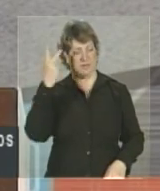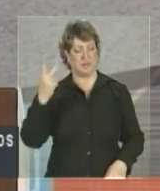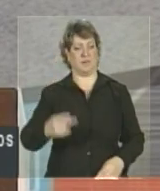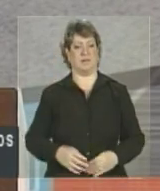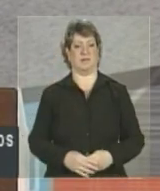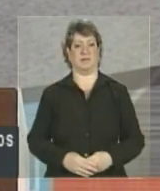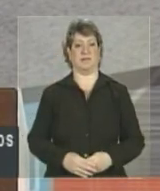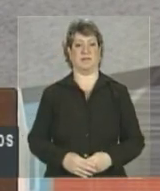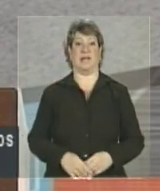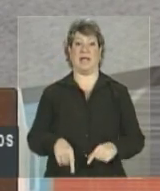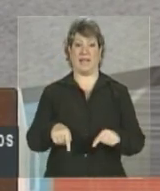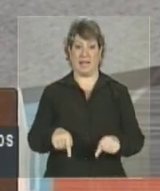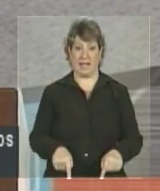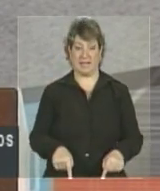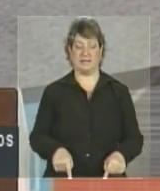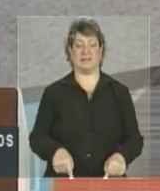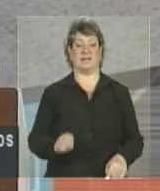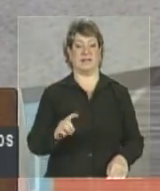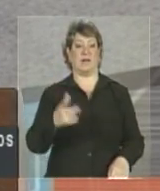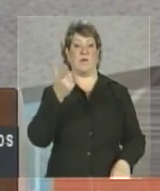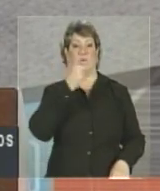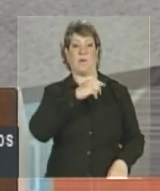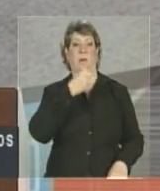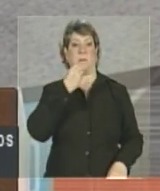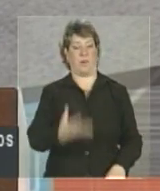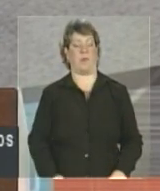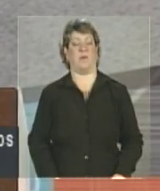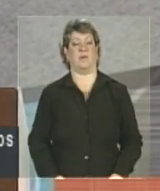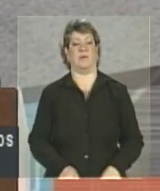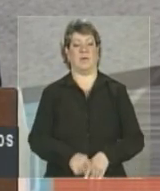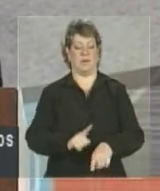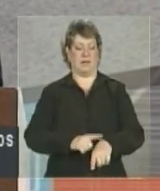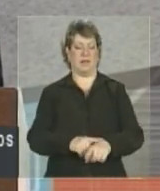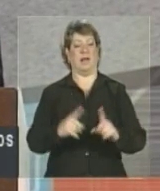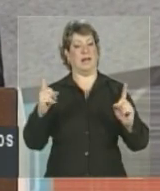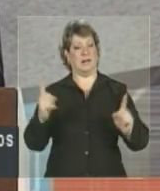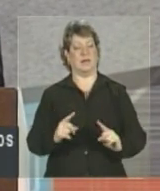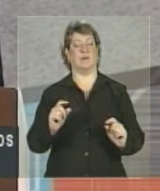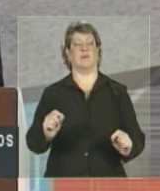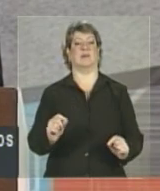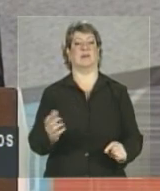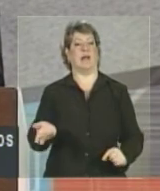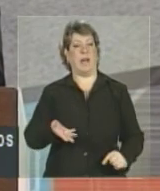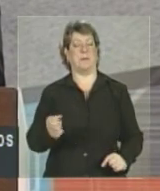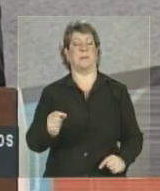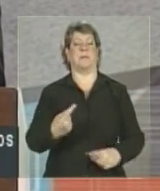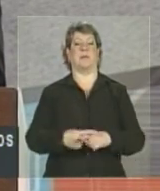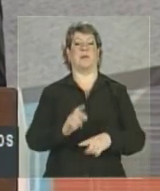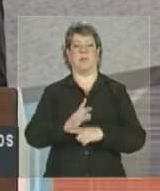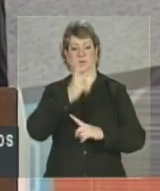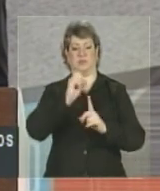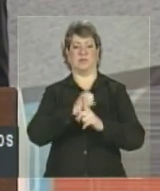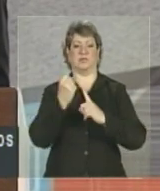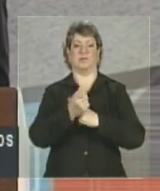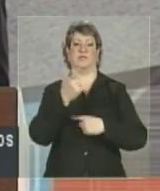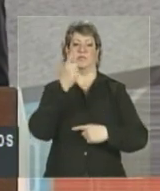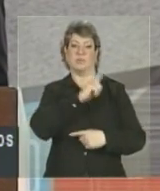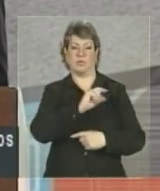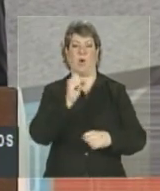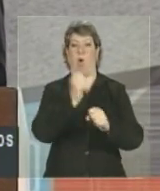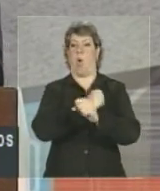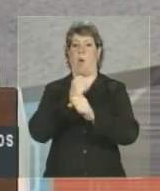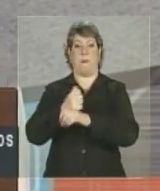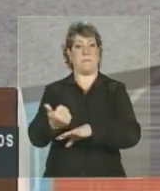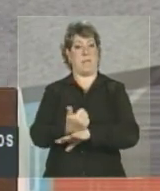pessoas. Essa é uma lógica do ganha-ganha. No curto prazo, ganha a sociedade que passa a usufruir de uma infraestrutura